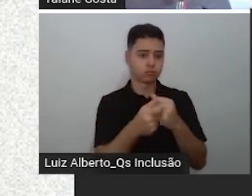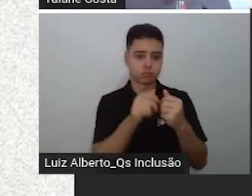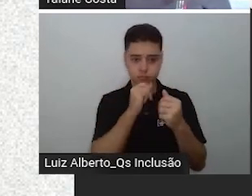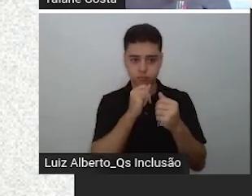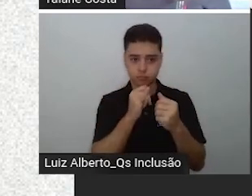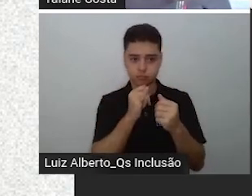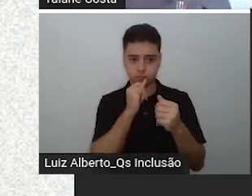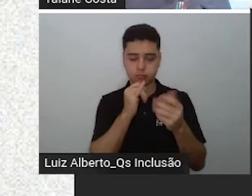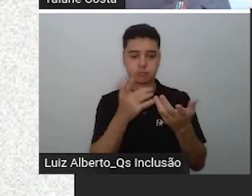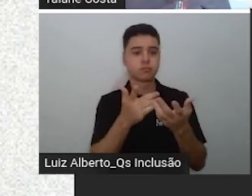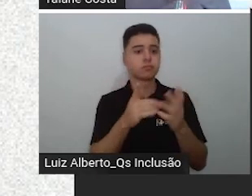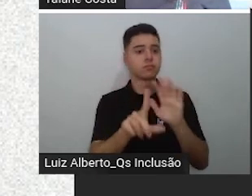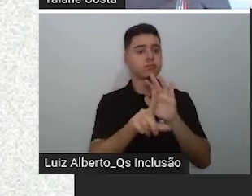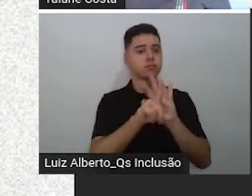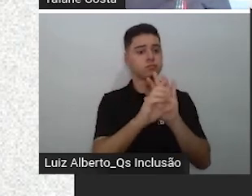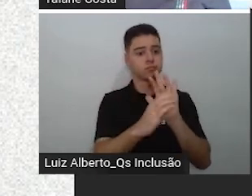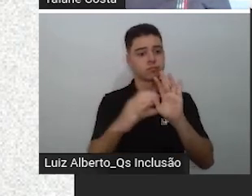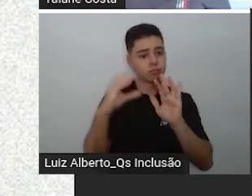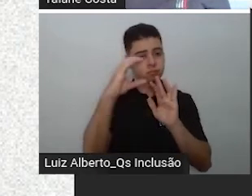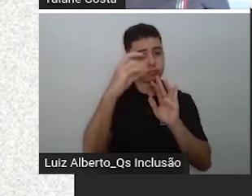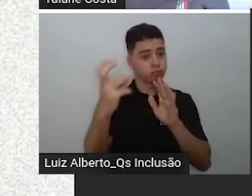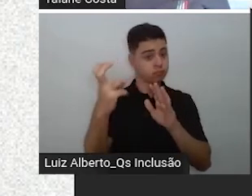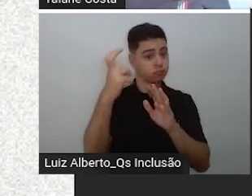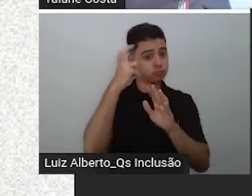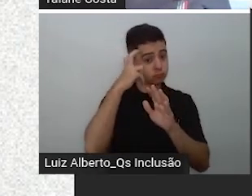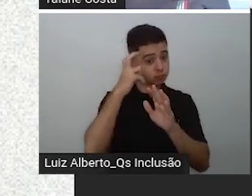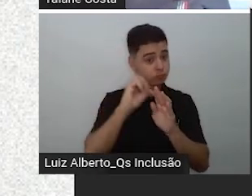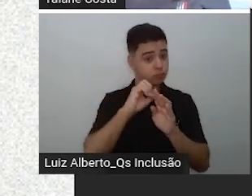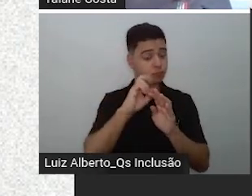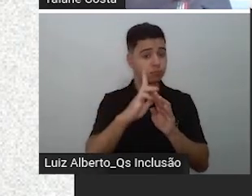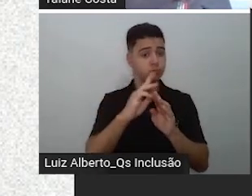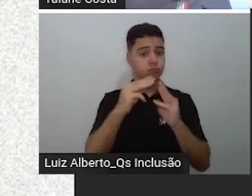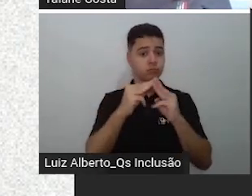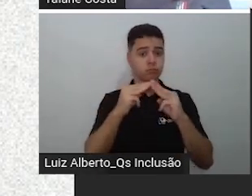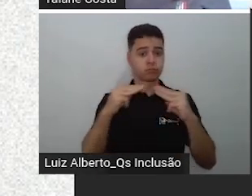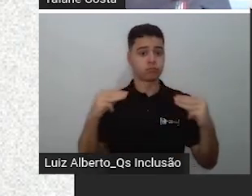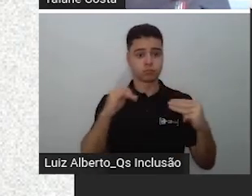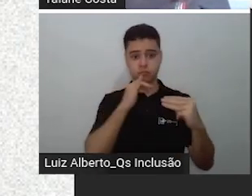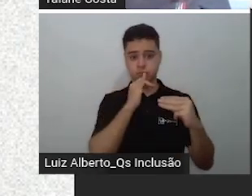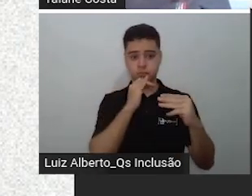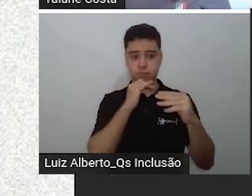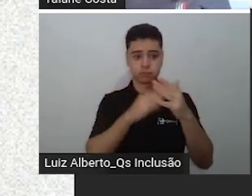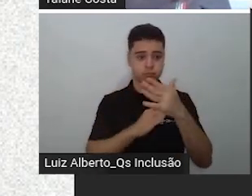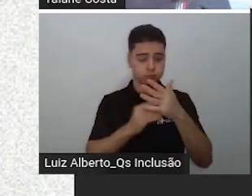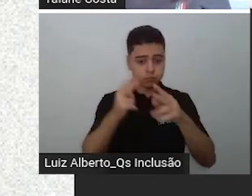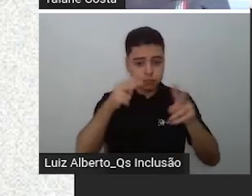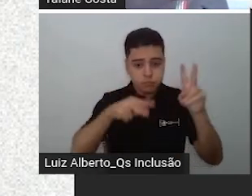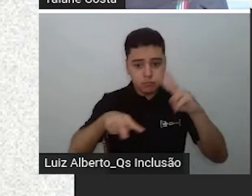culturais ou em museus. E romper com essa visão